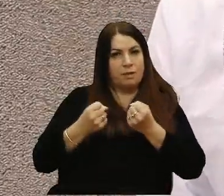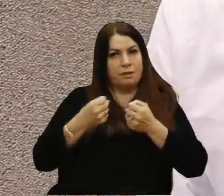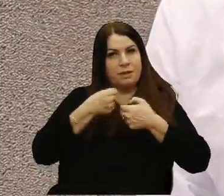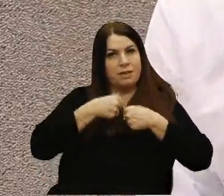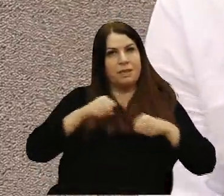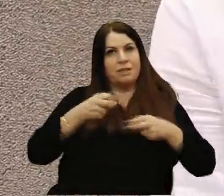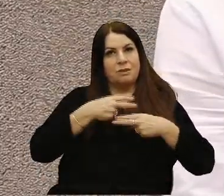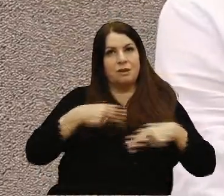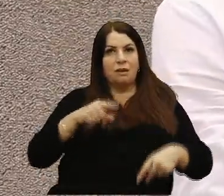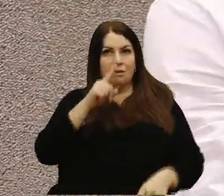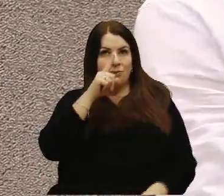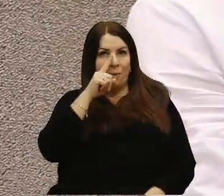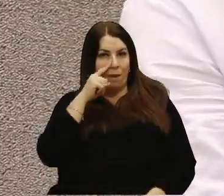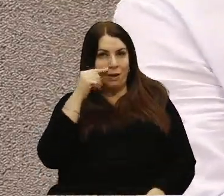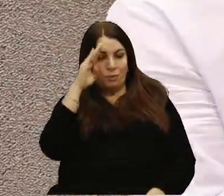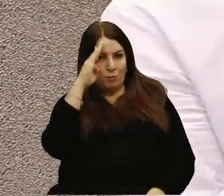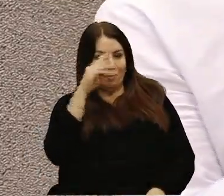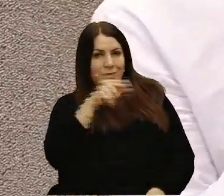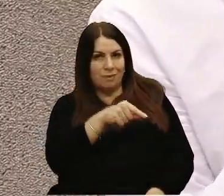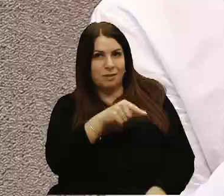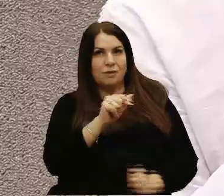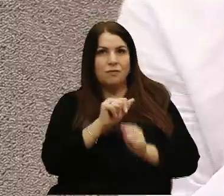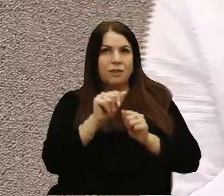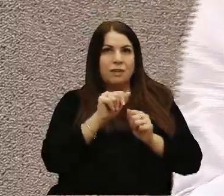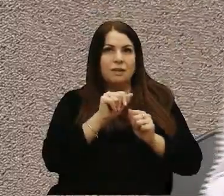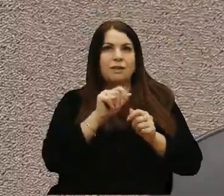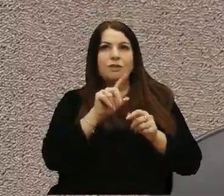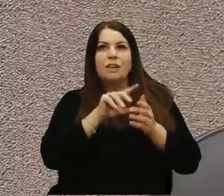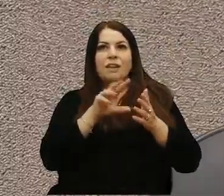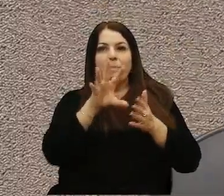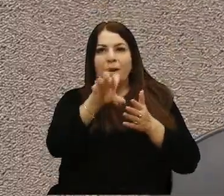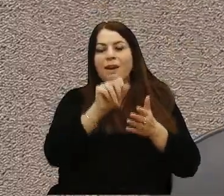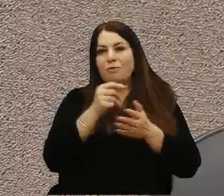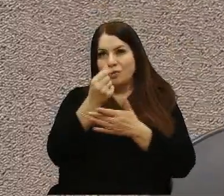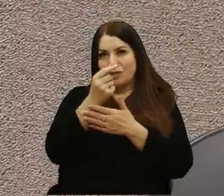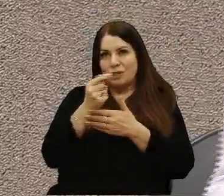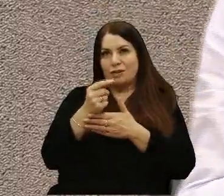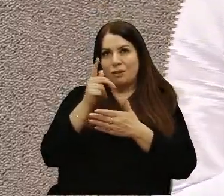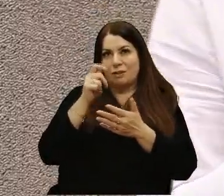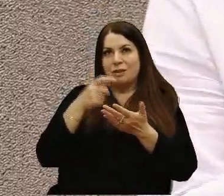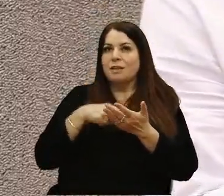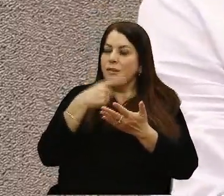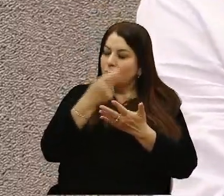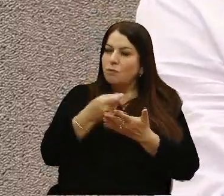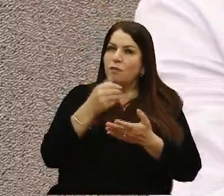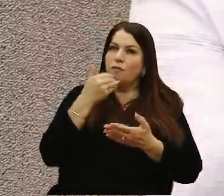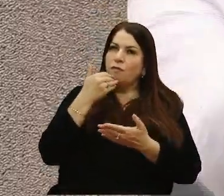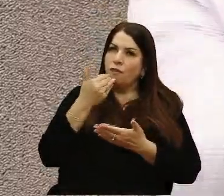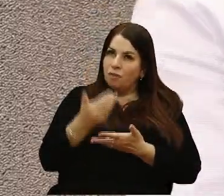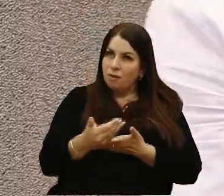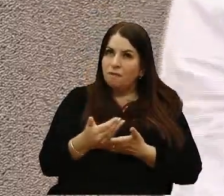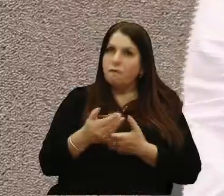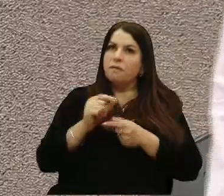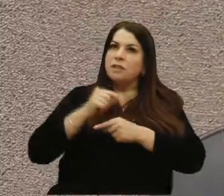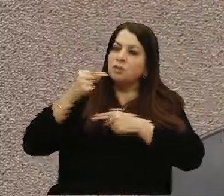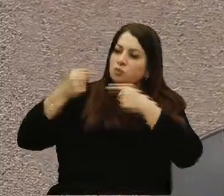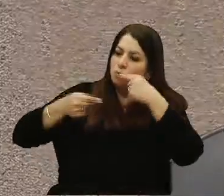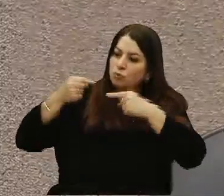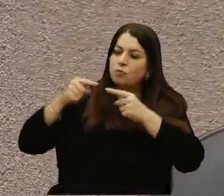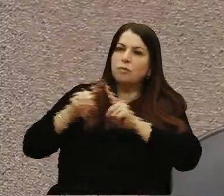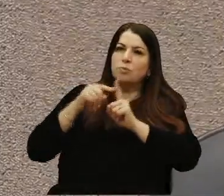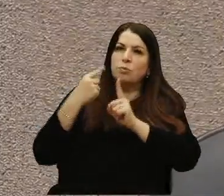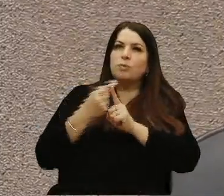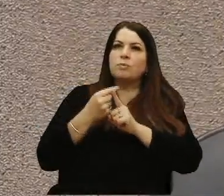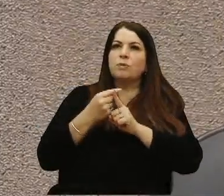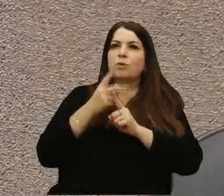Trânsito, os amarelinhos, ao invés de meter a mão no bolso do contribuinte, eu dava o dinheiro, a gente votava favorável, a gente fazia discurso e votava